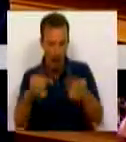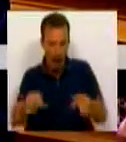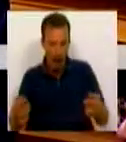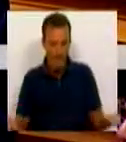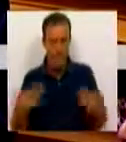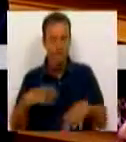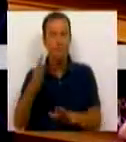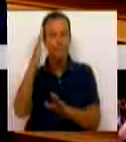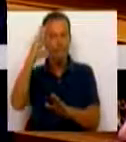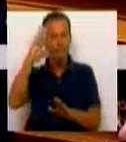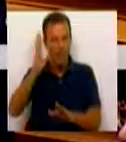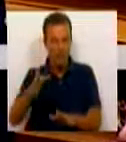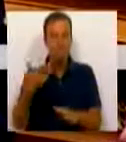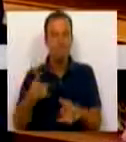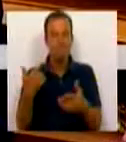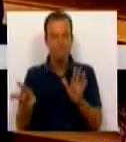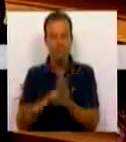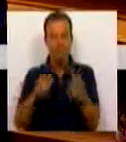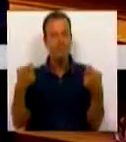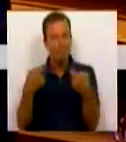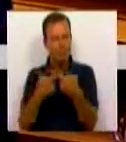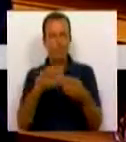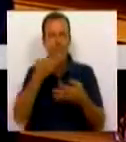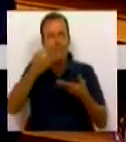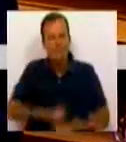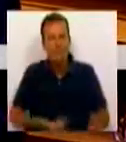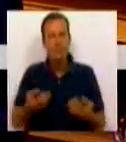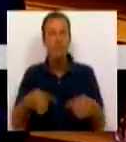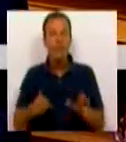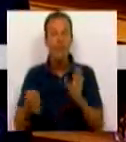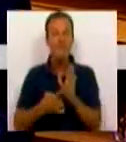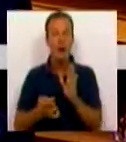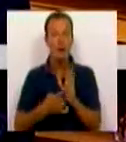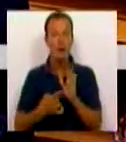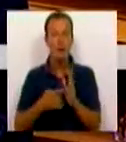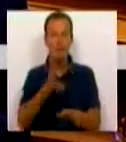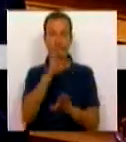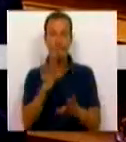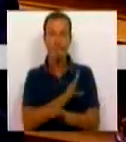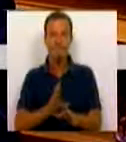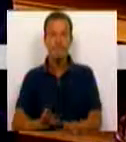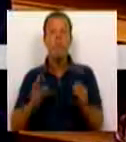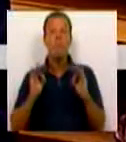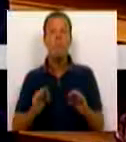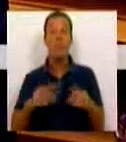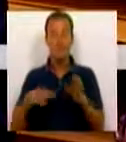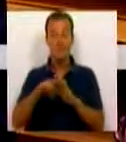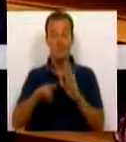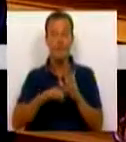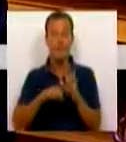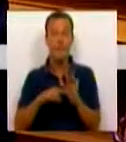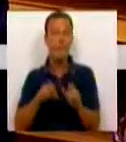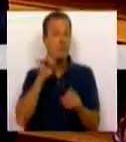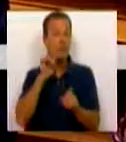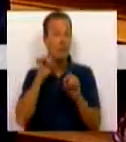Reconhecemos que, para além de uma legislação adequada e competente, é necessário a efetiva aplicação de medidas de